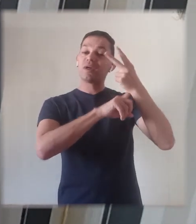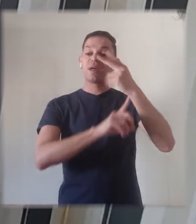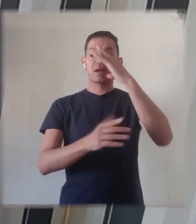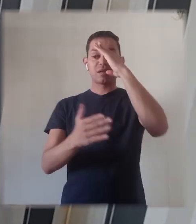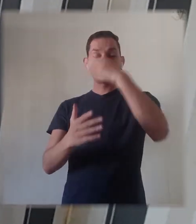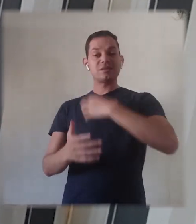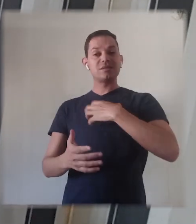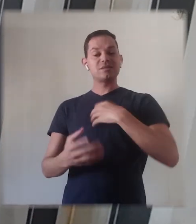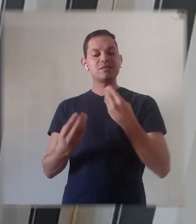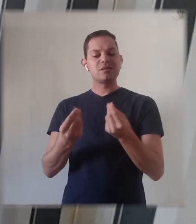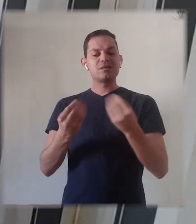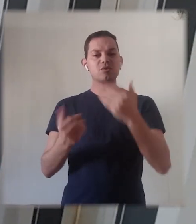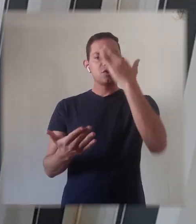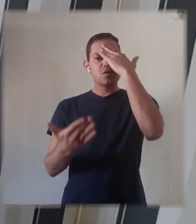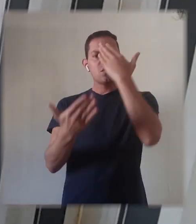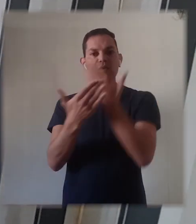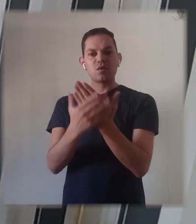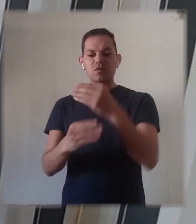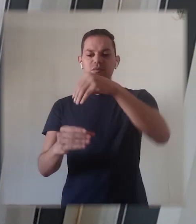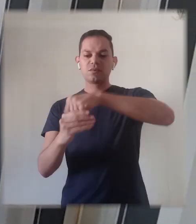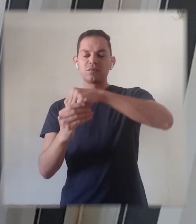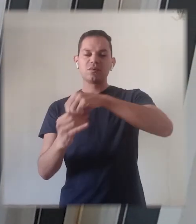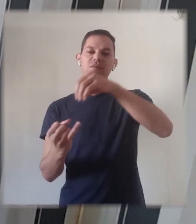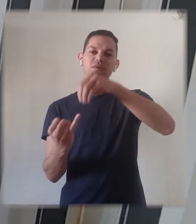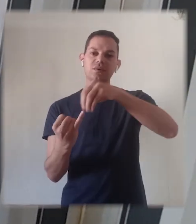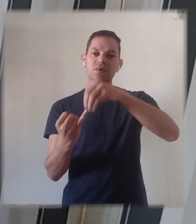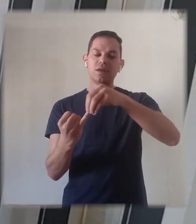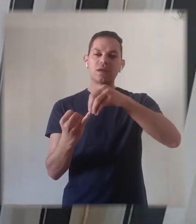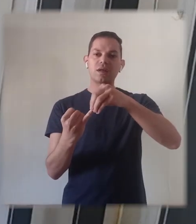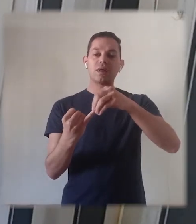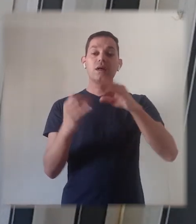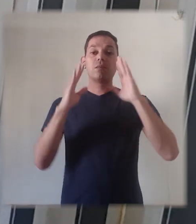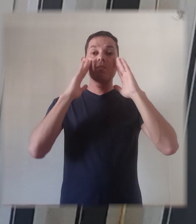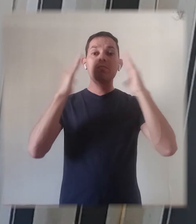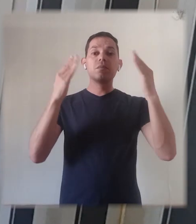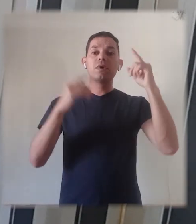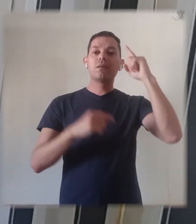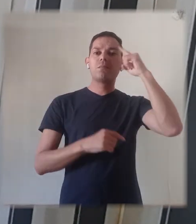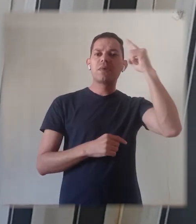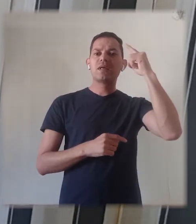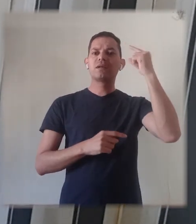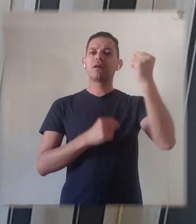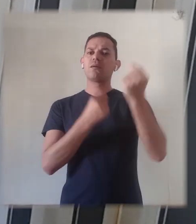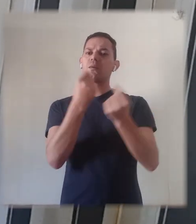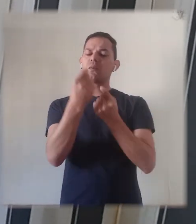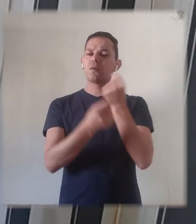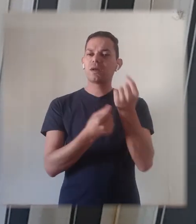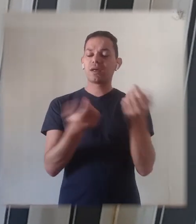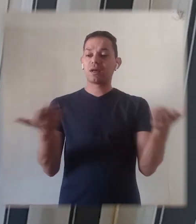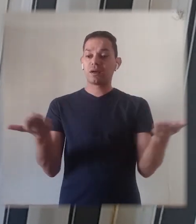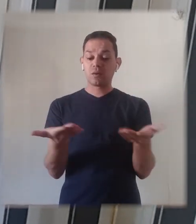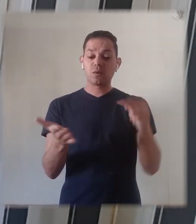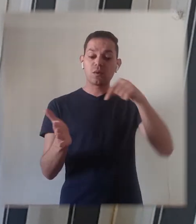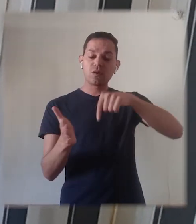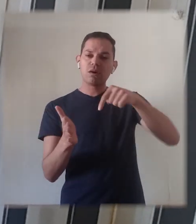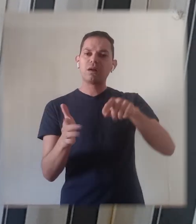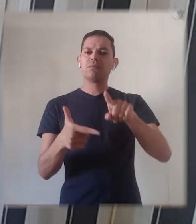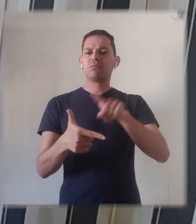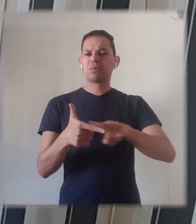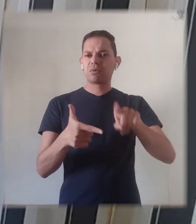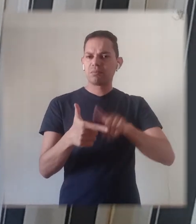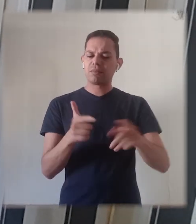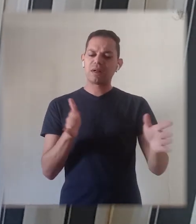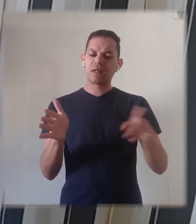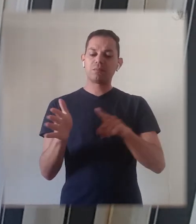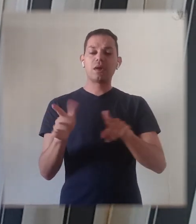mental, é a sensação de confiabilidade que as instituições possam assegurar. Trata-se da ideia de pensar que estamos passando